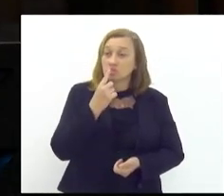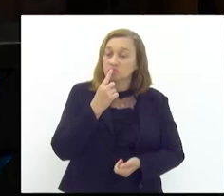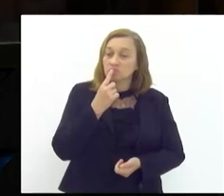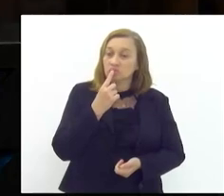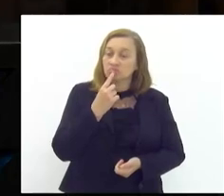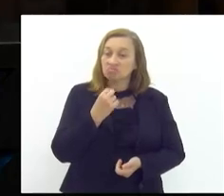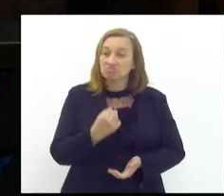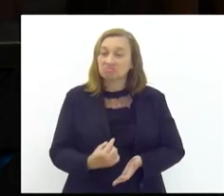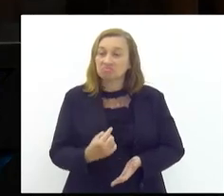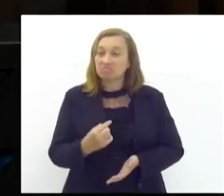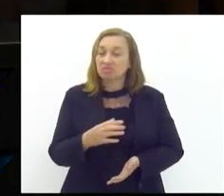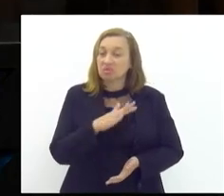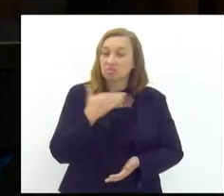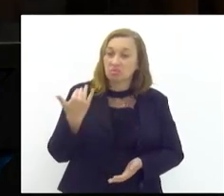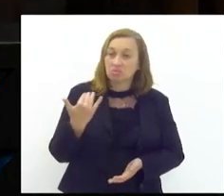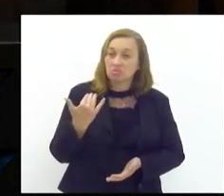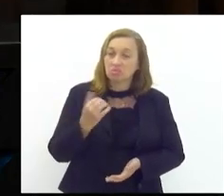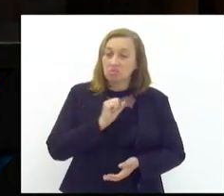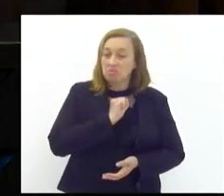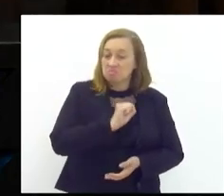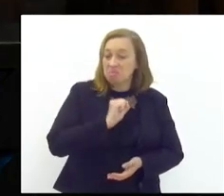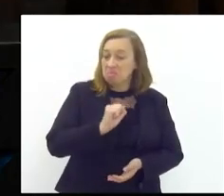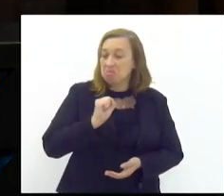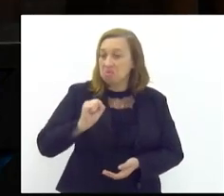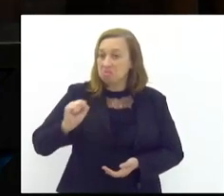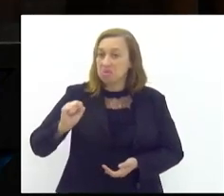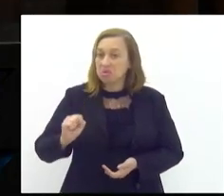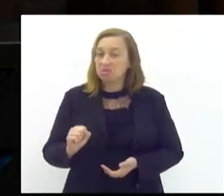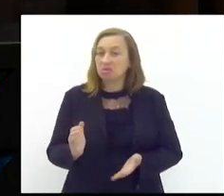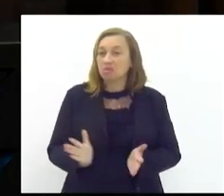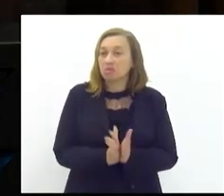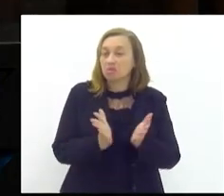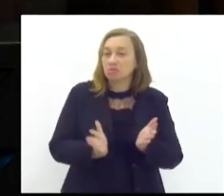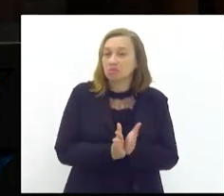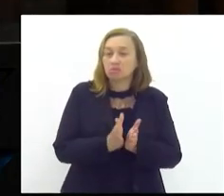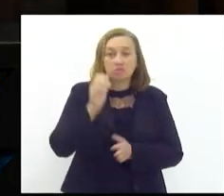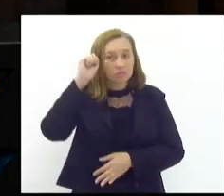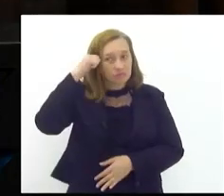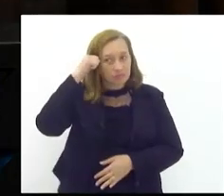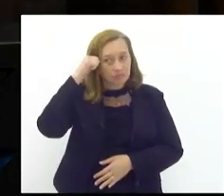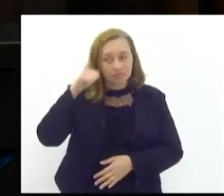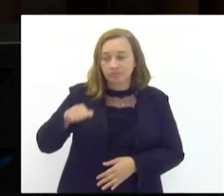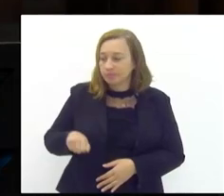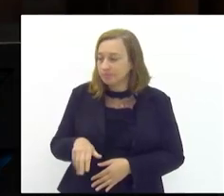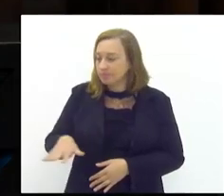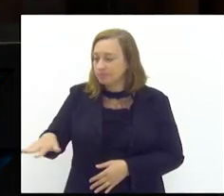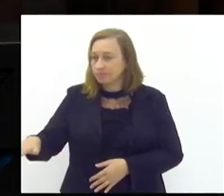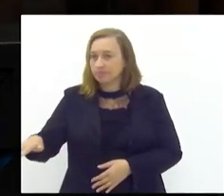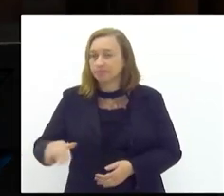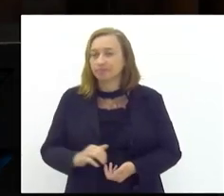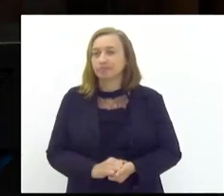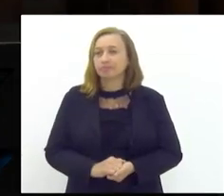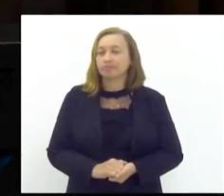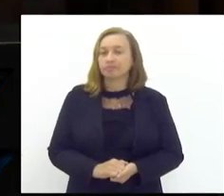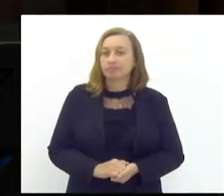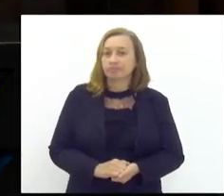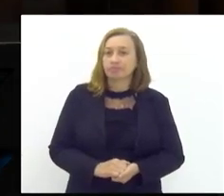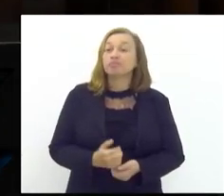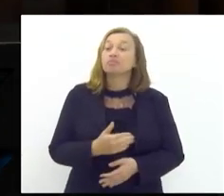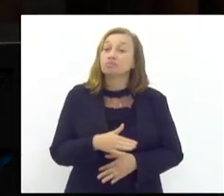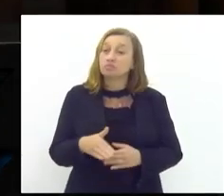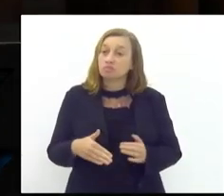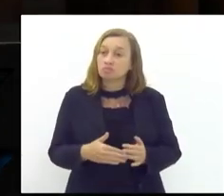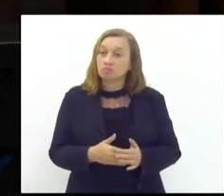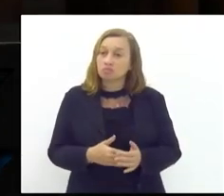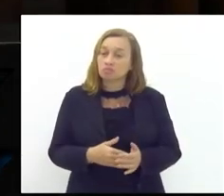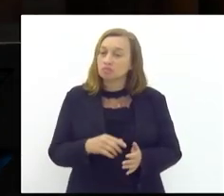genocida de matar pobres pretos favelados aqueles e aquelas